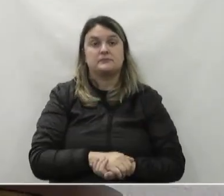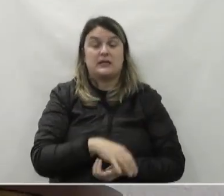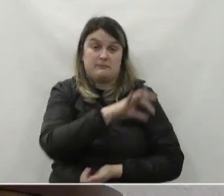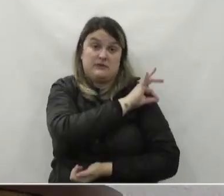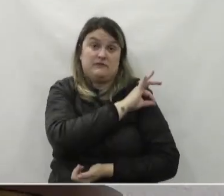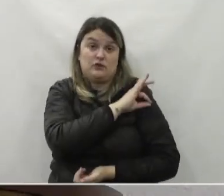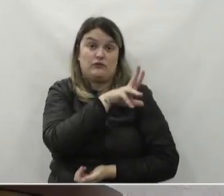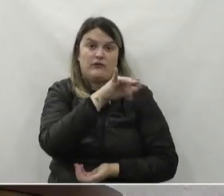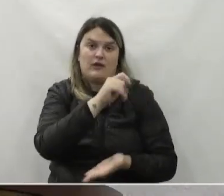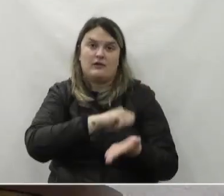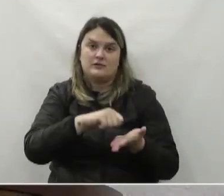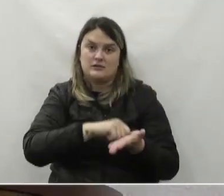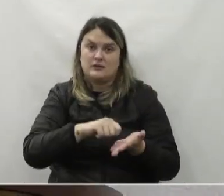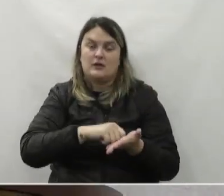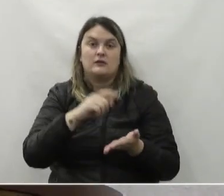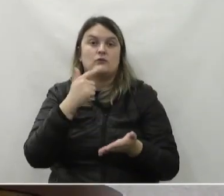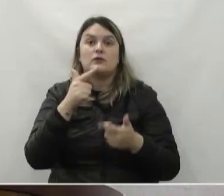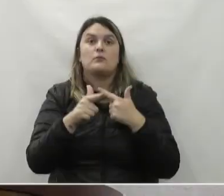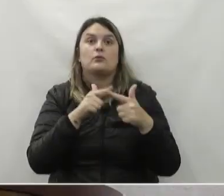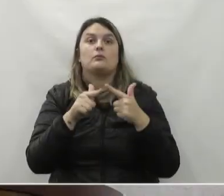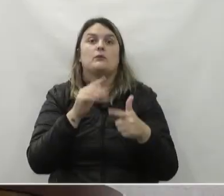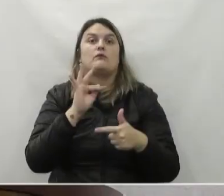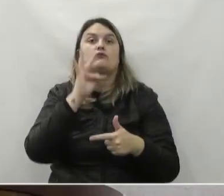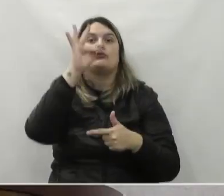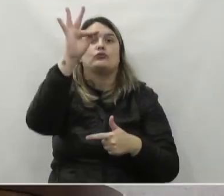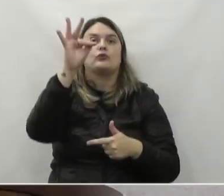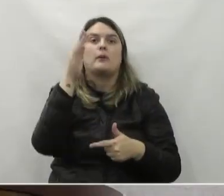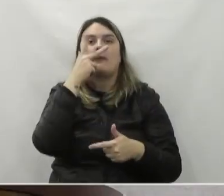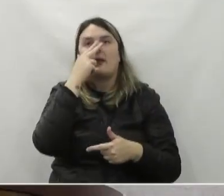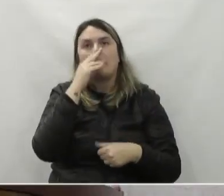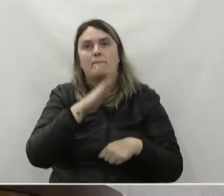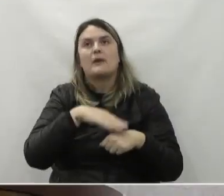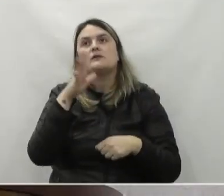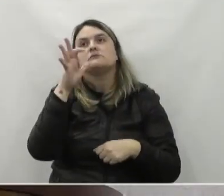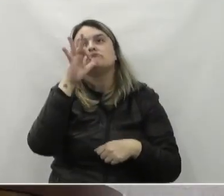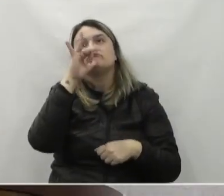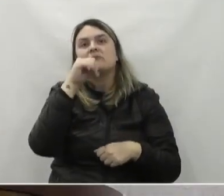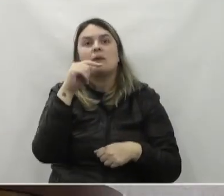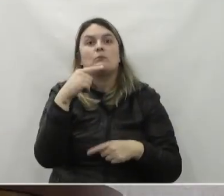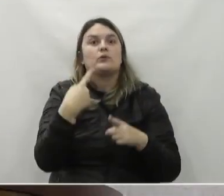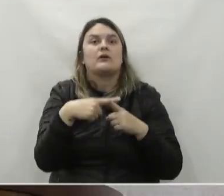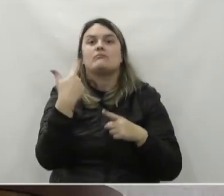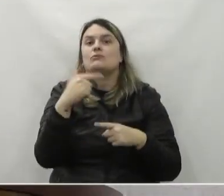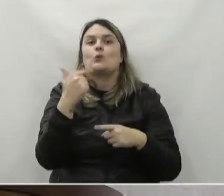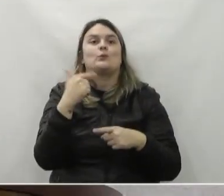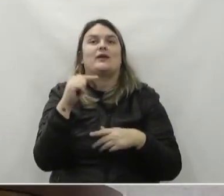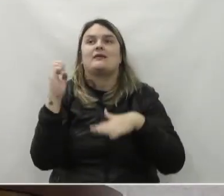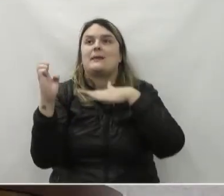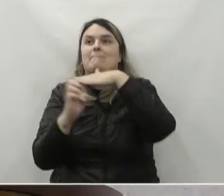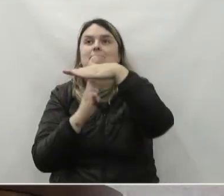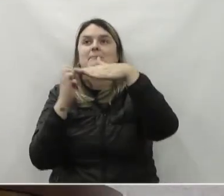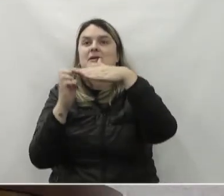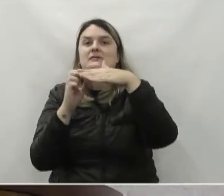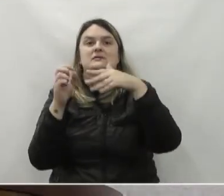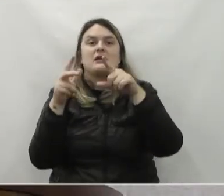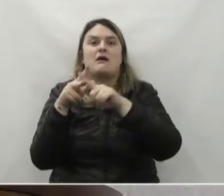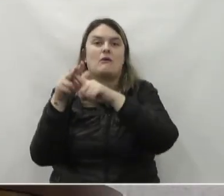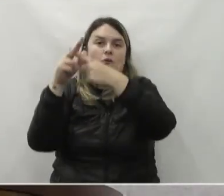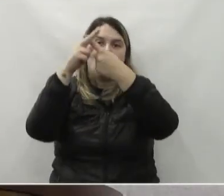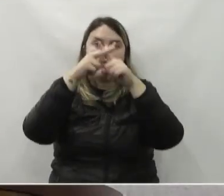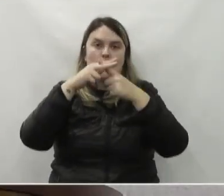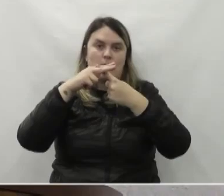assine, e assim a gente não ter o problema de, quem sabe, a gente ficar sem uma empresa para estar prestando o serviço